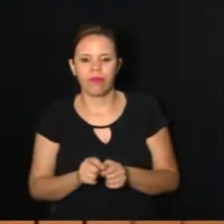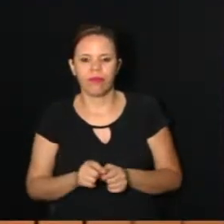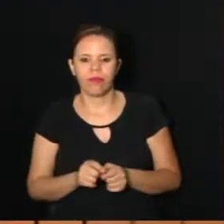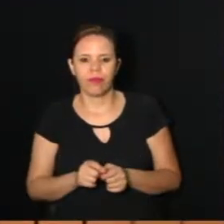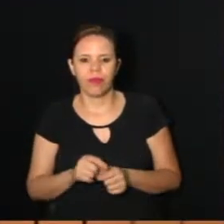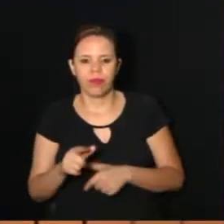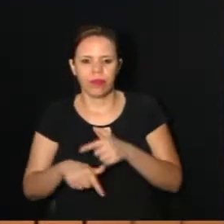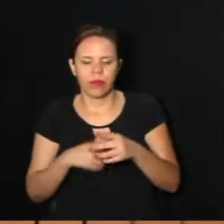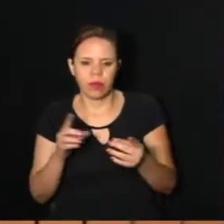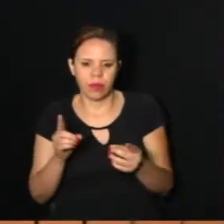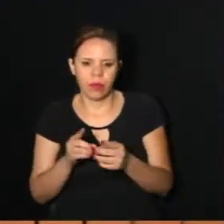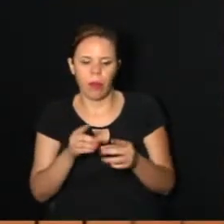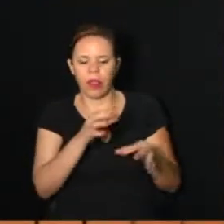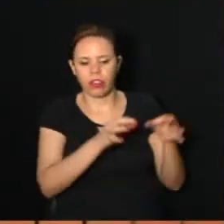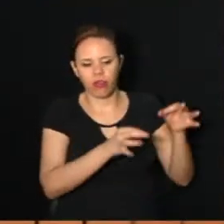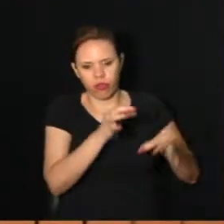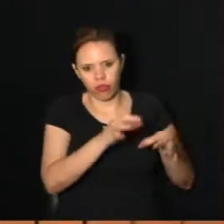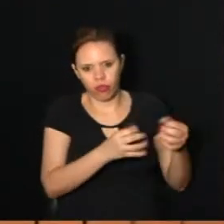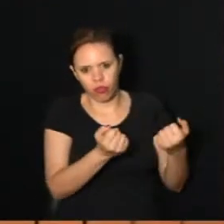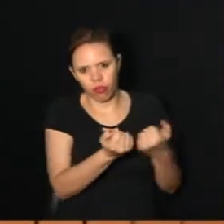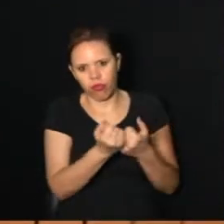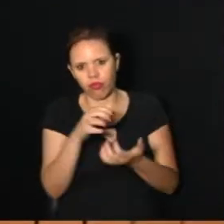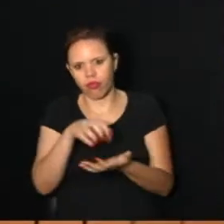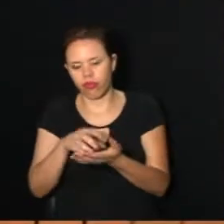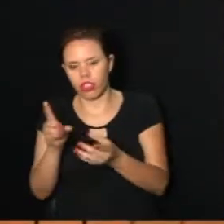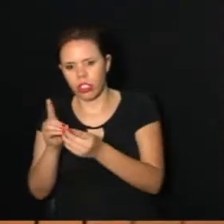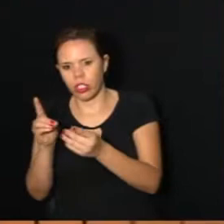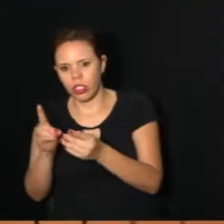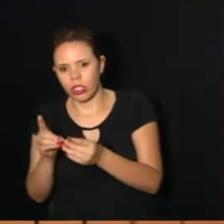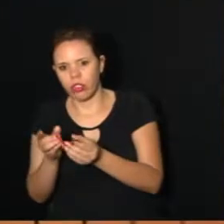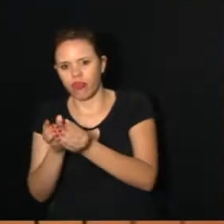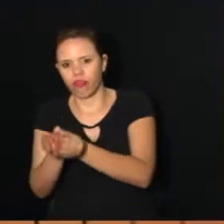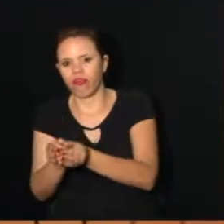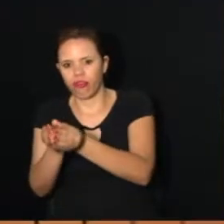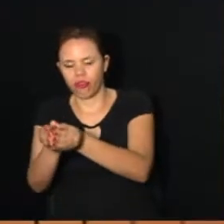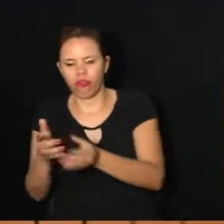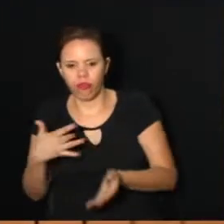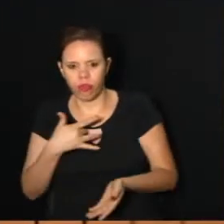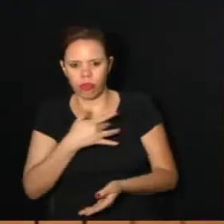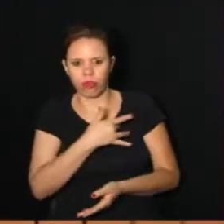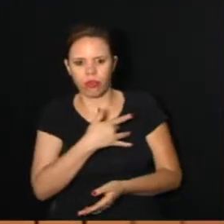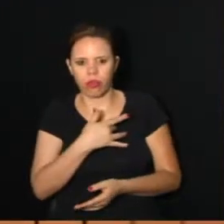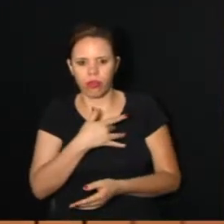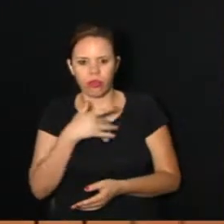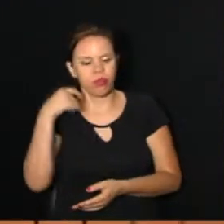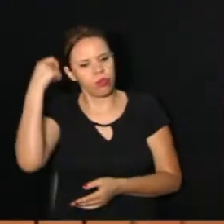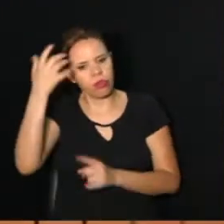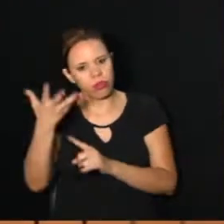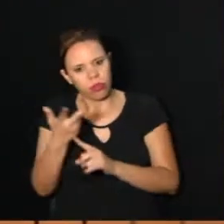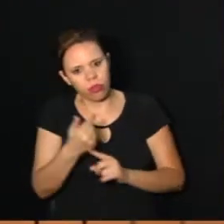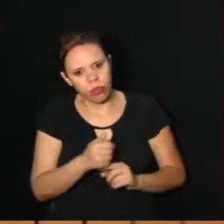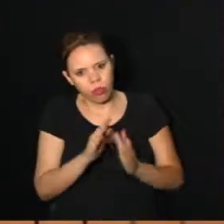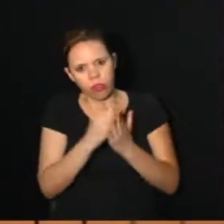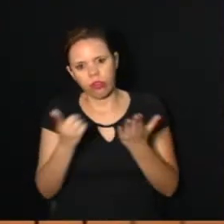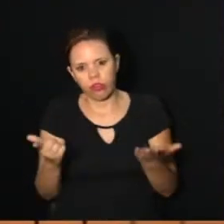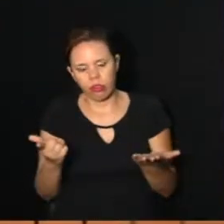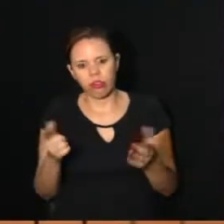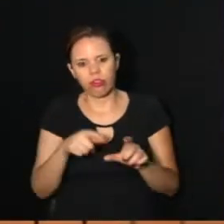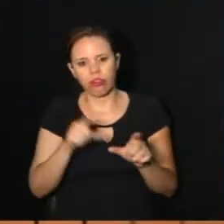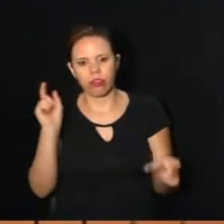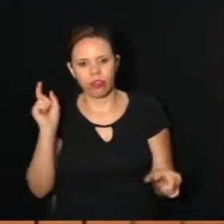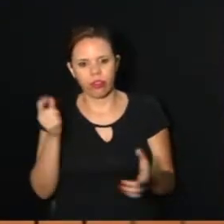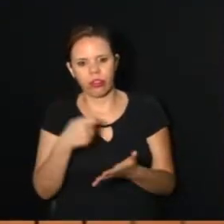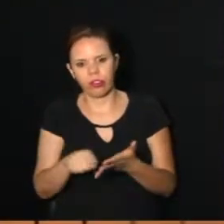Atividades auxiliares de justiça, agenciamento marítimo, gestão de saúde, artistas plásticos, jornalistas independentes,